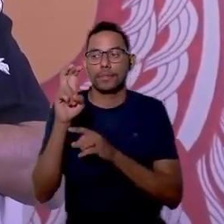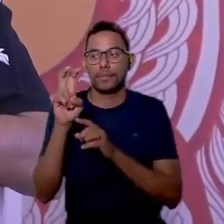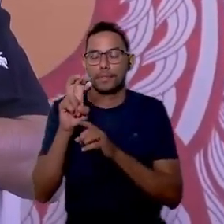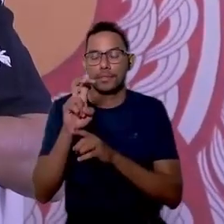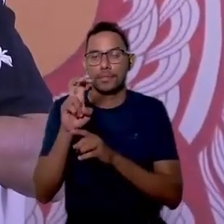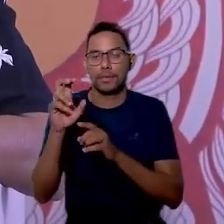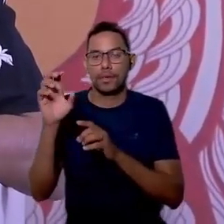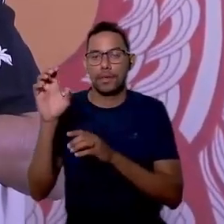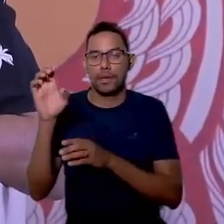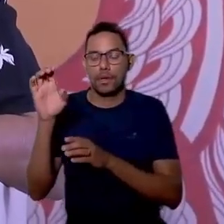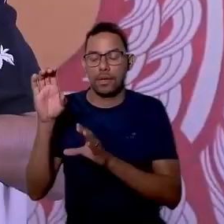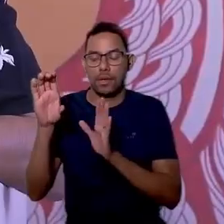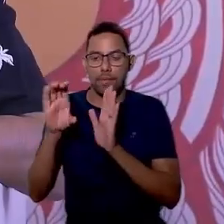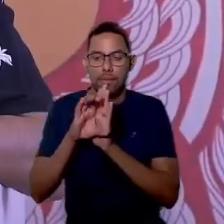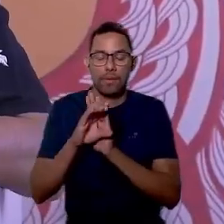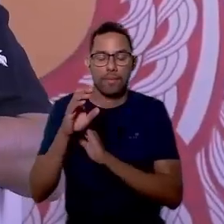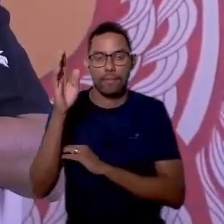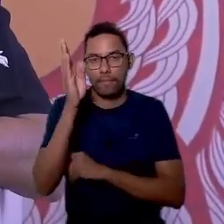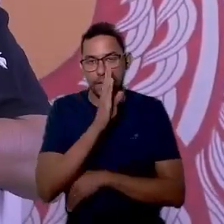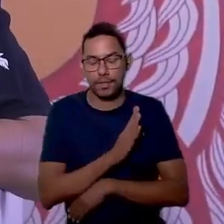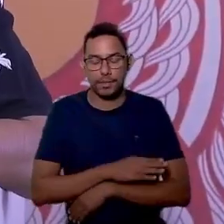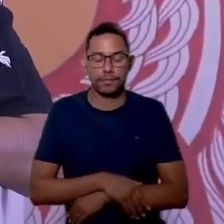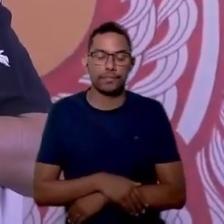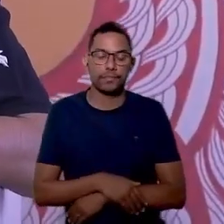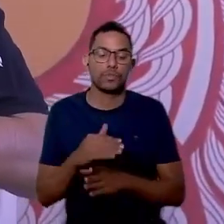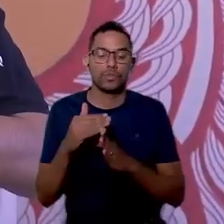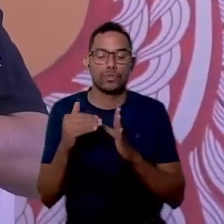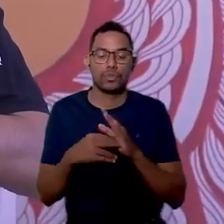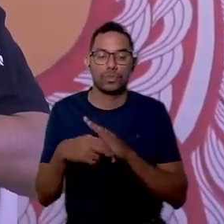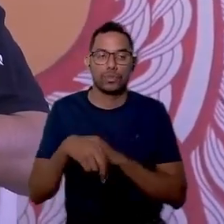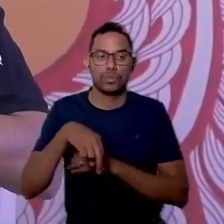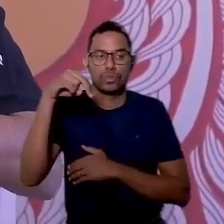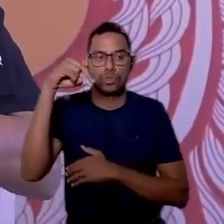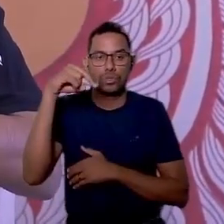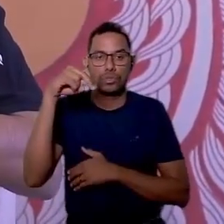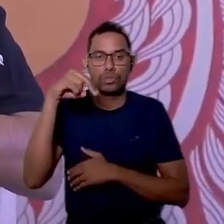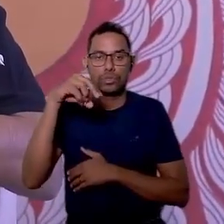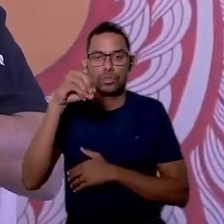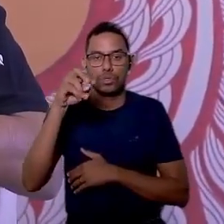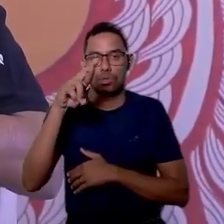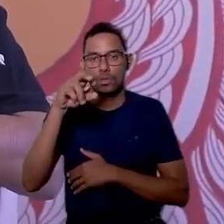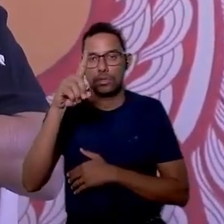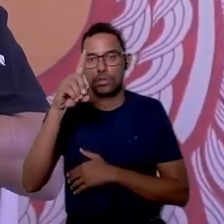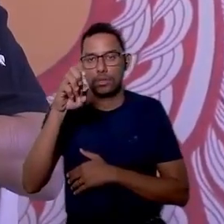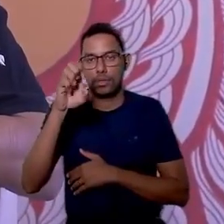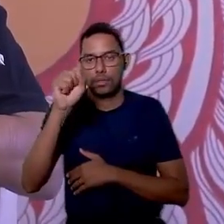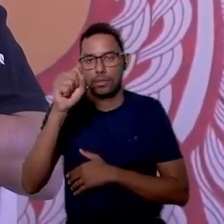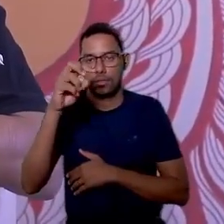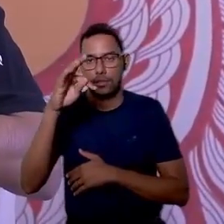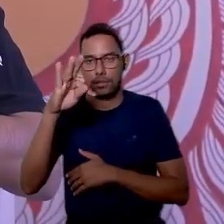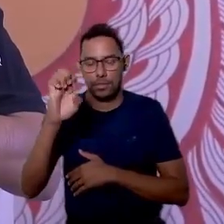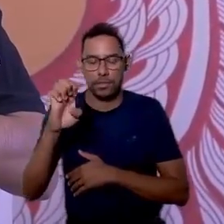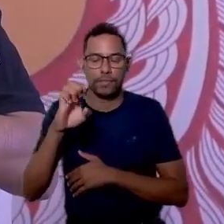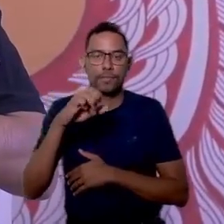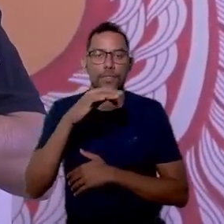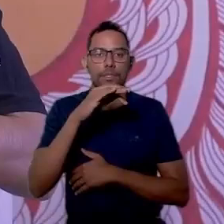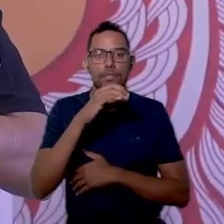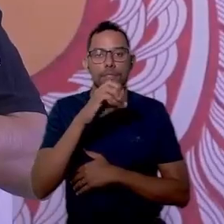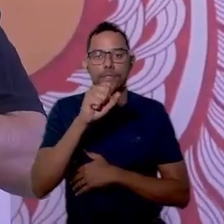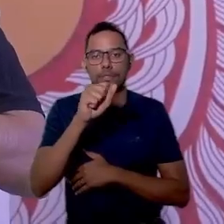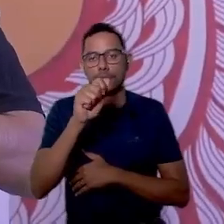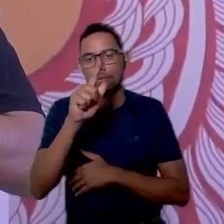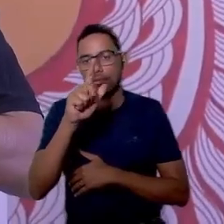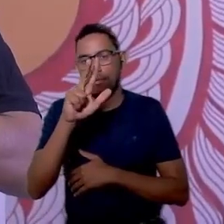brasileiras. Foi em todas elas Norte, Nordeste e Centro-Oeste. Foi em Salvador, em Fortaleza, em